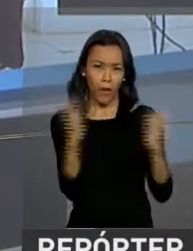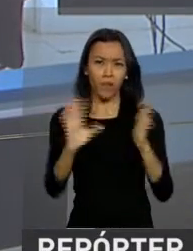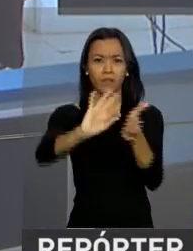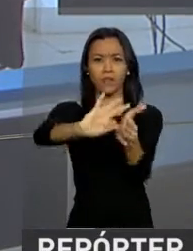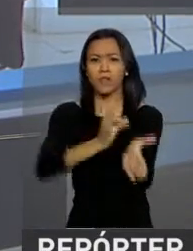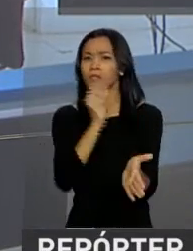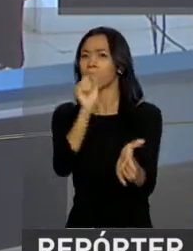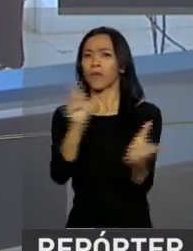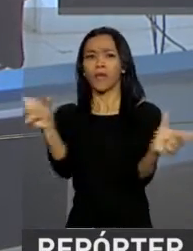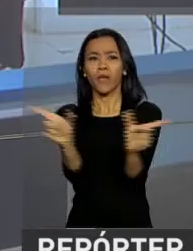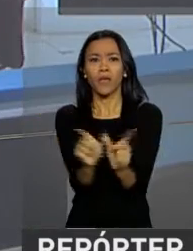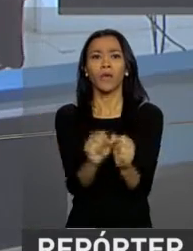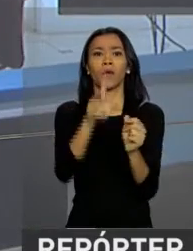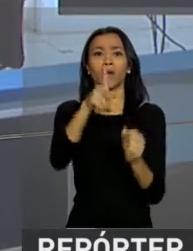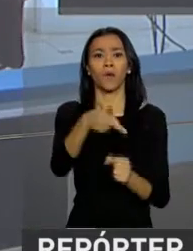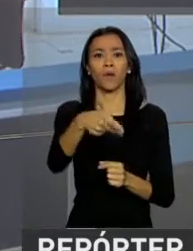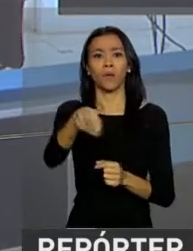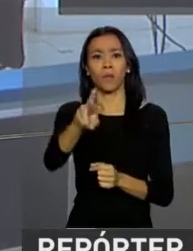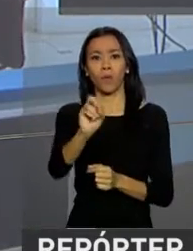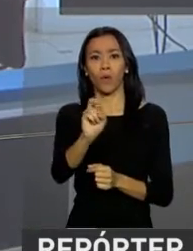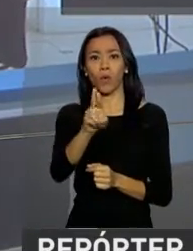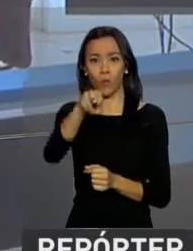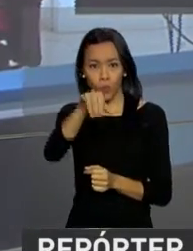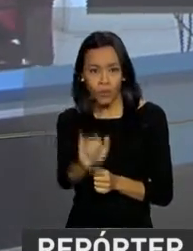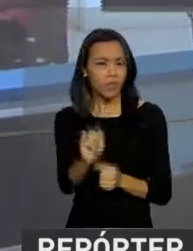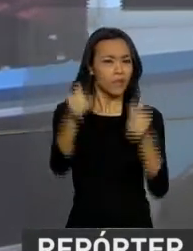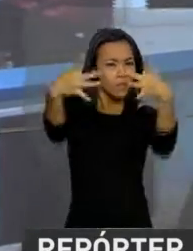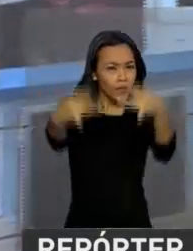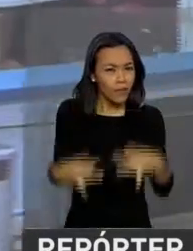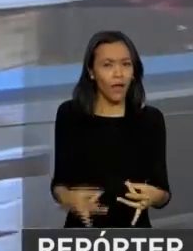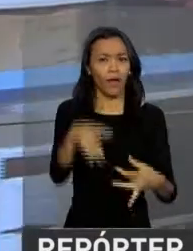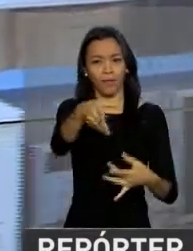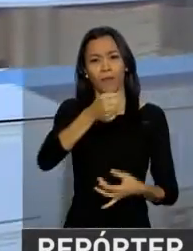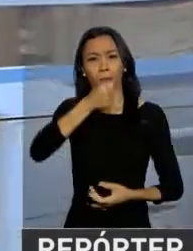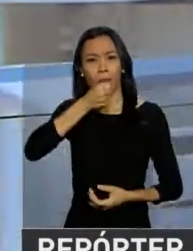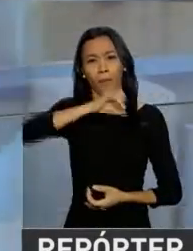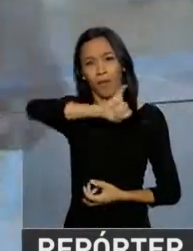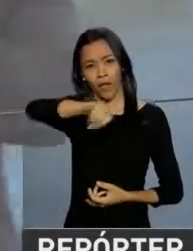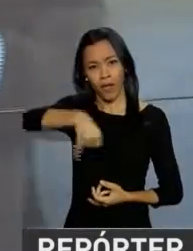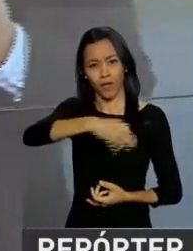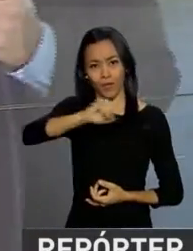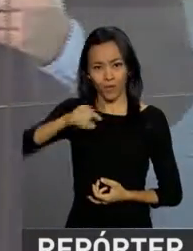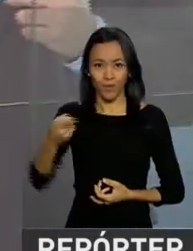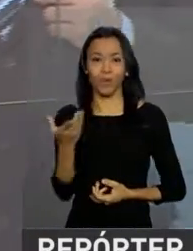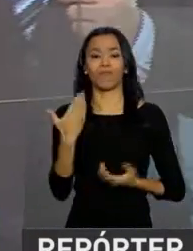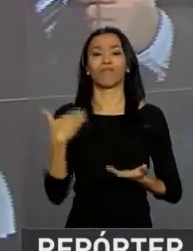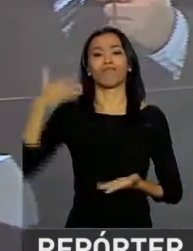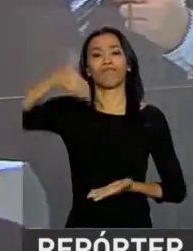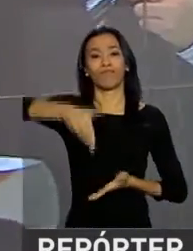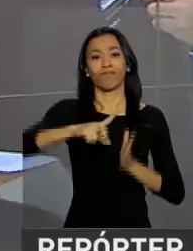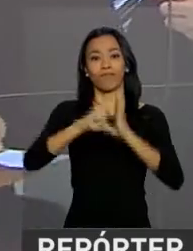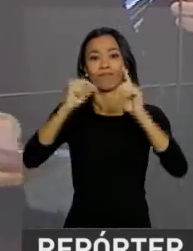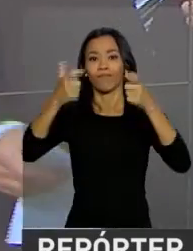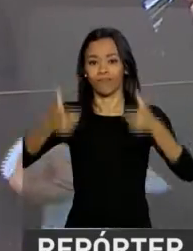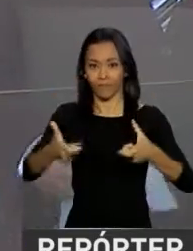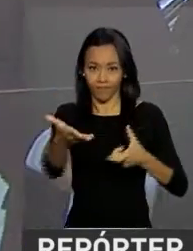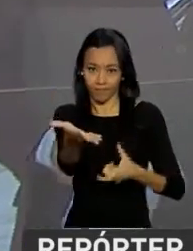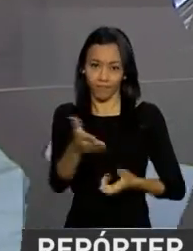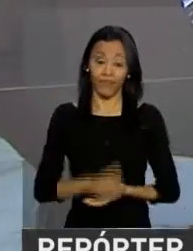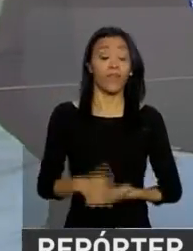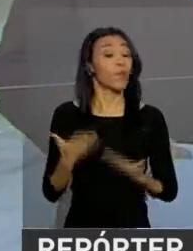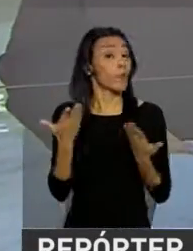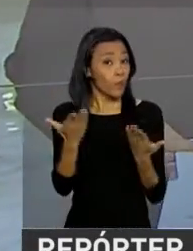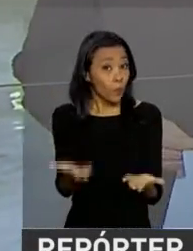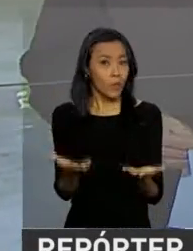universidade para todos o prouni vamos saber os detalhes com joão pedro neto que está no palácio do planalto bom joão pedro por